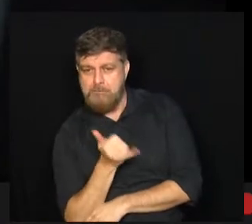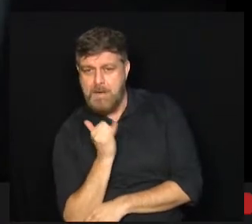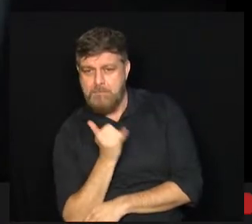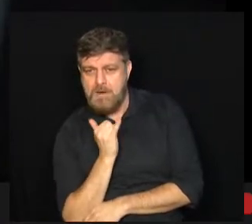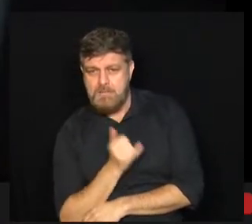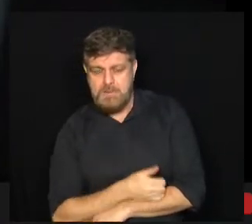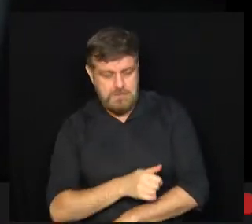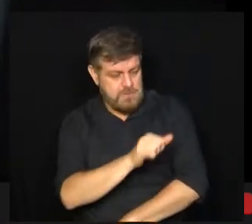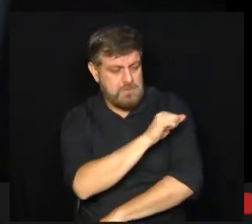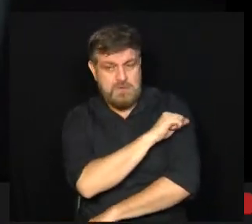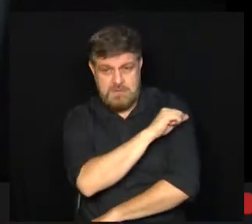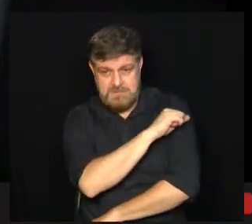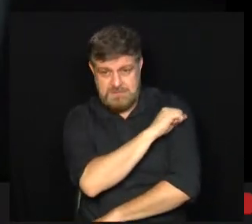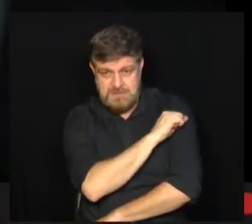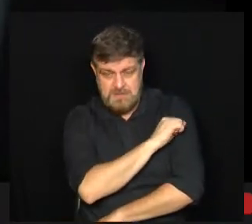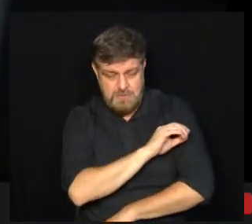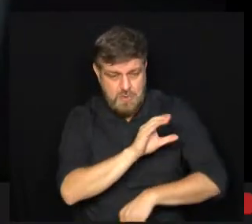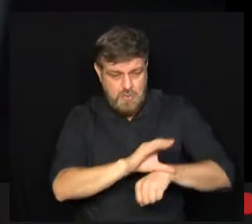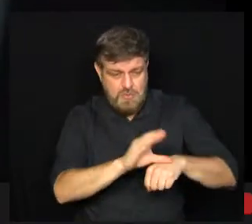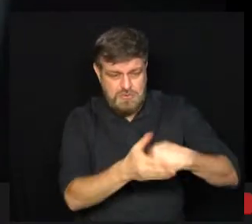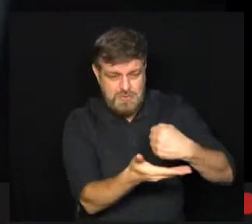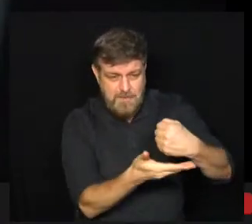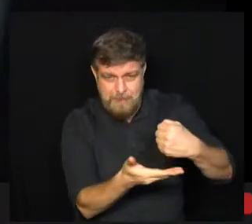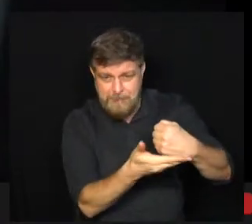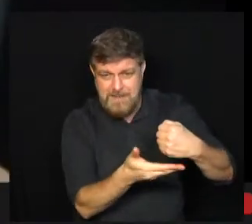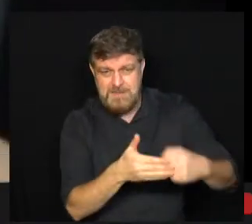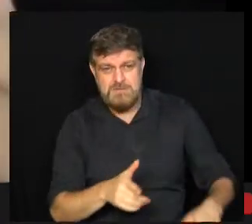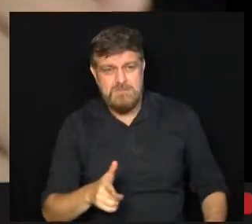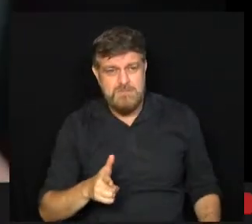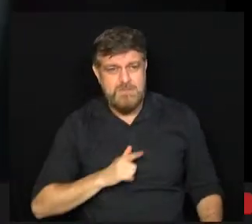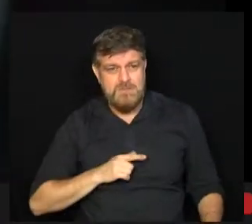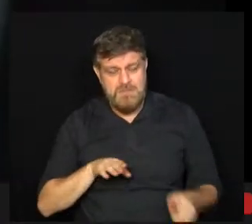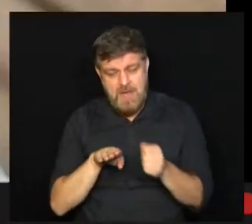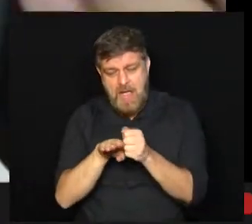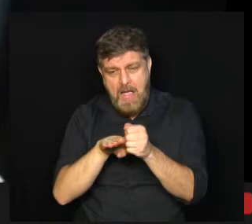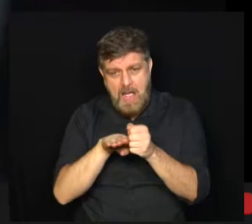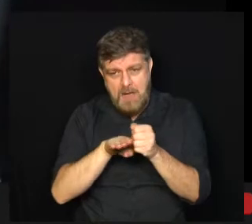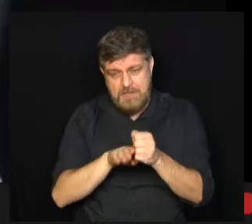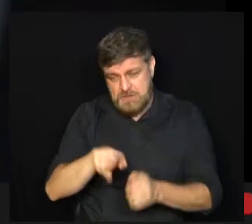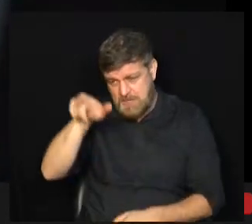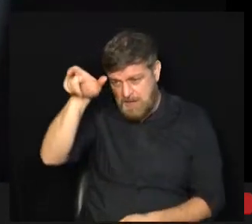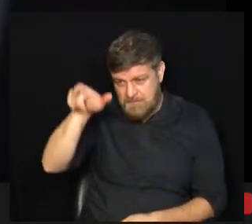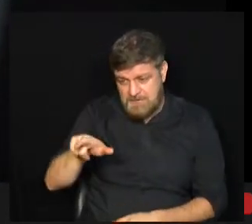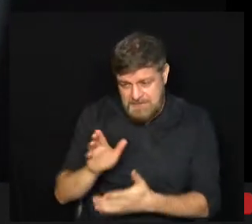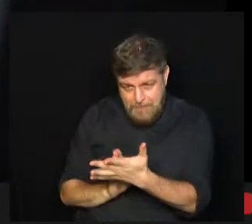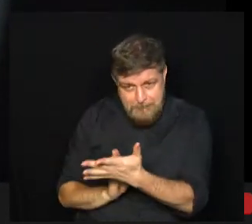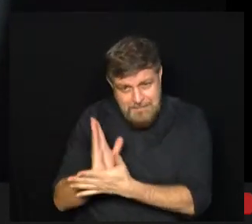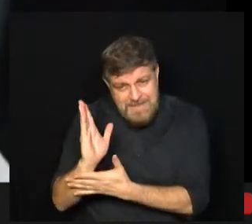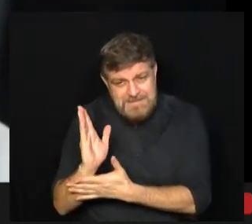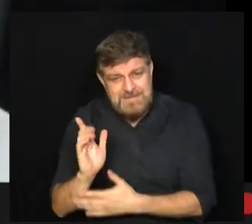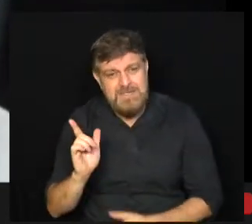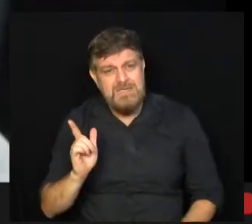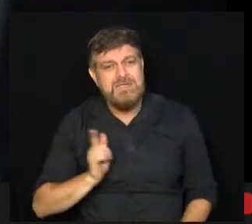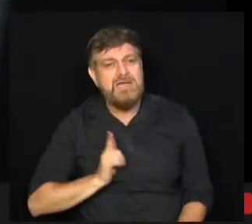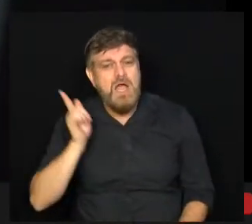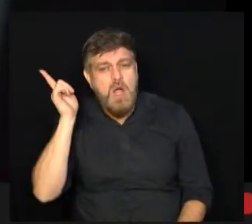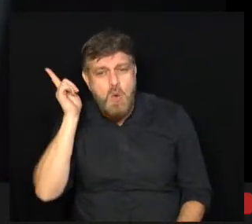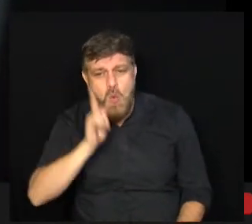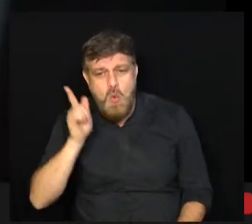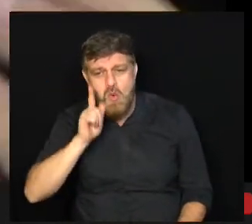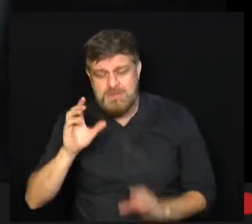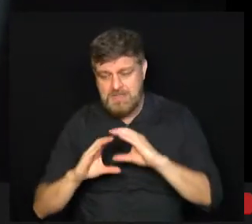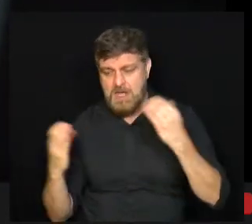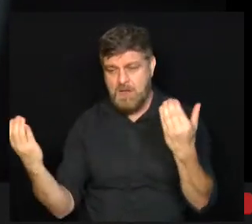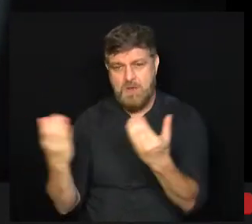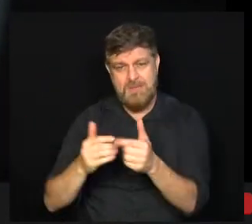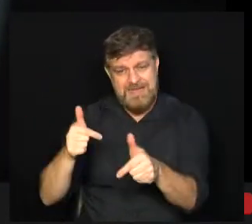nossos alunos no curso inicial, a média para que um comissário seja aprovado e possa ingressar na companhia